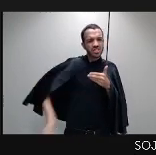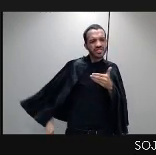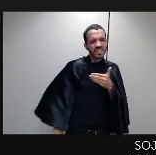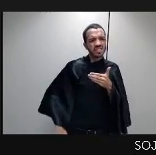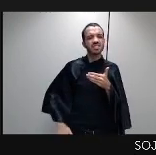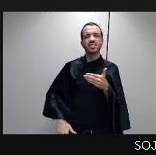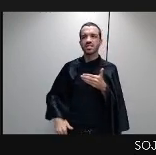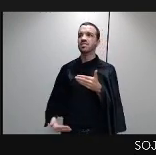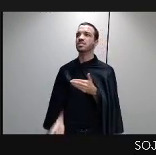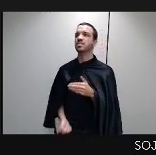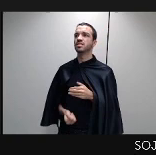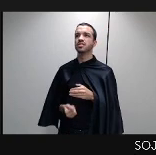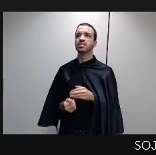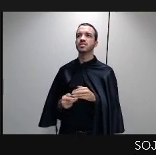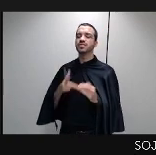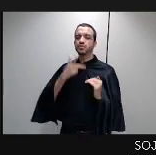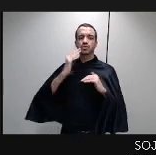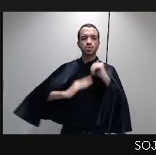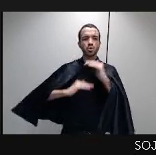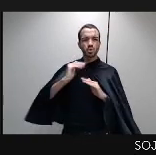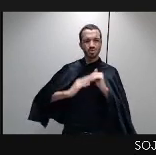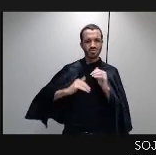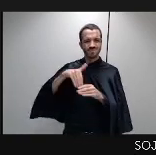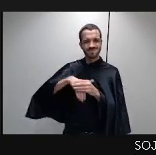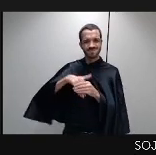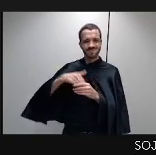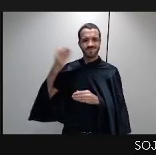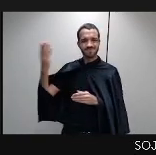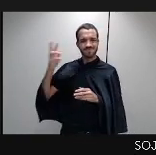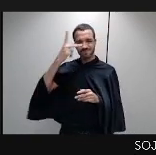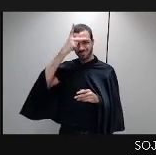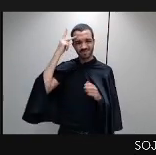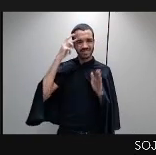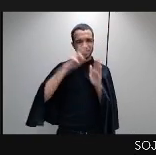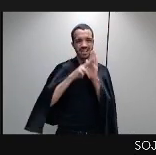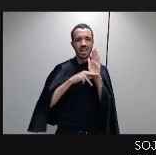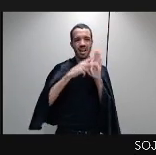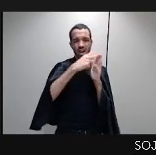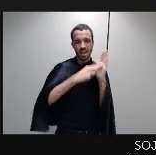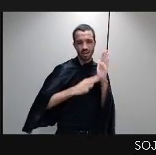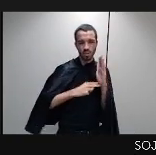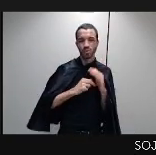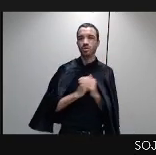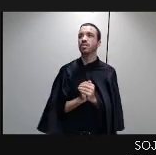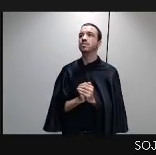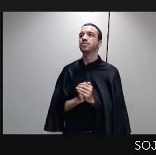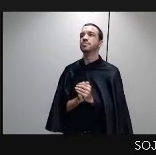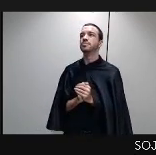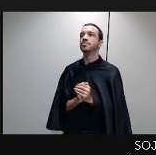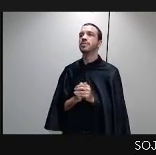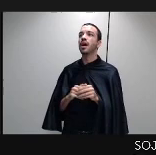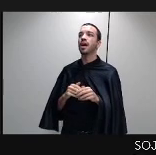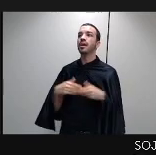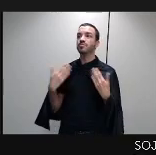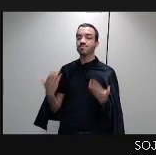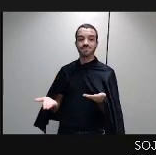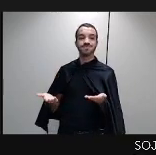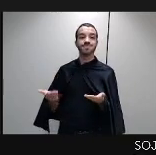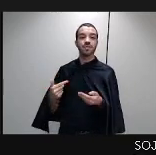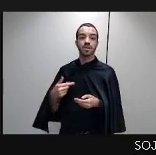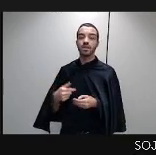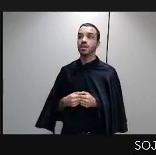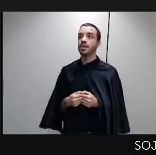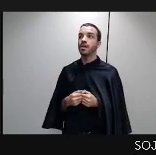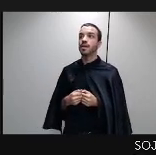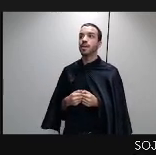ao voto apresentado pelo senhor relator que negou provimento ao recurso e eu estou aqui estão passando analisar